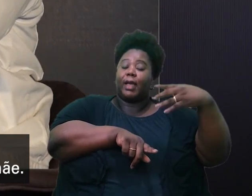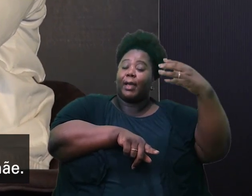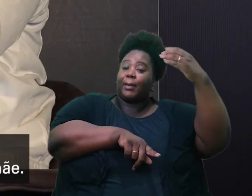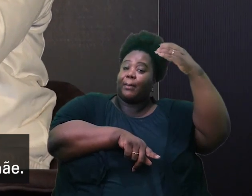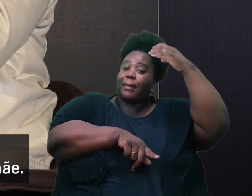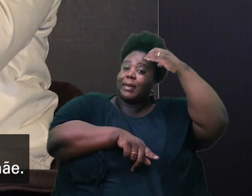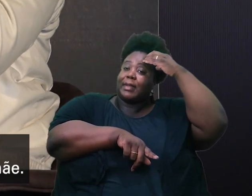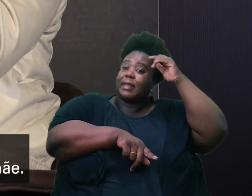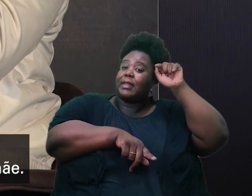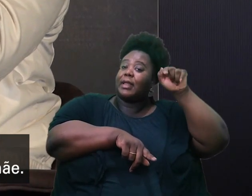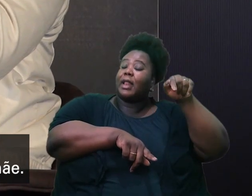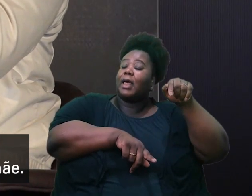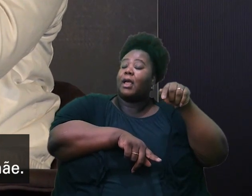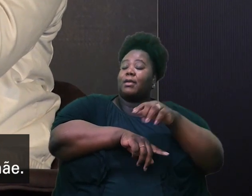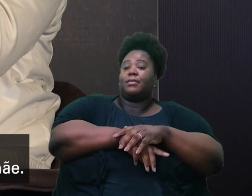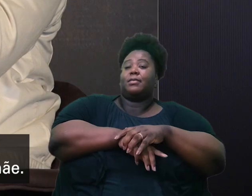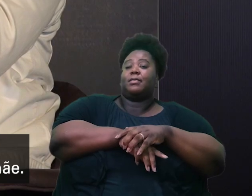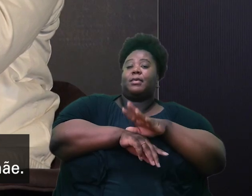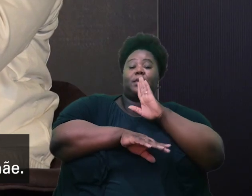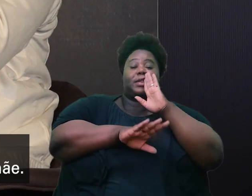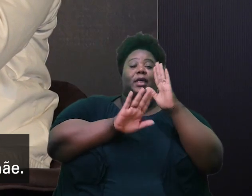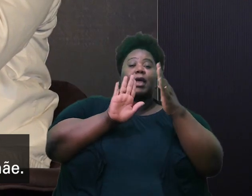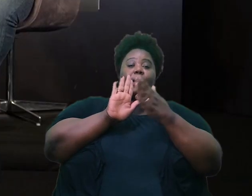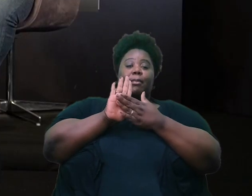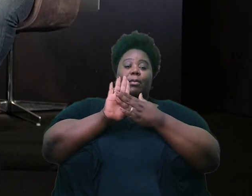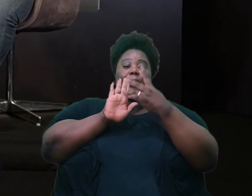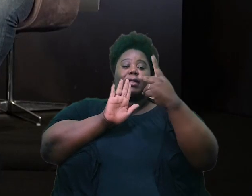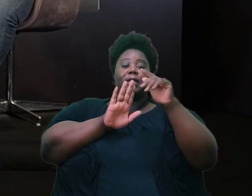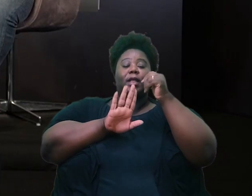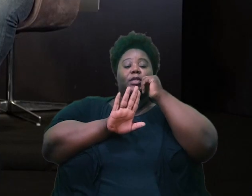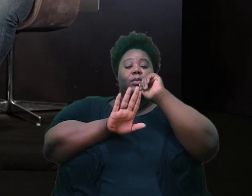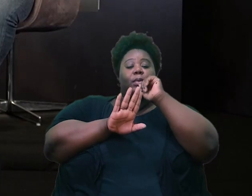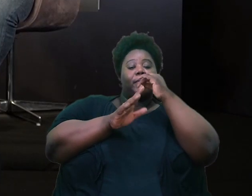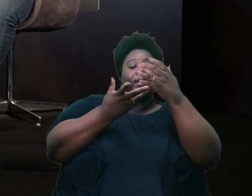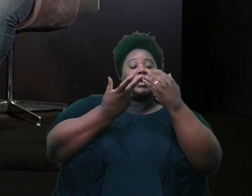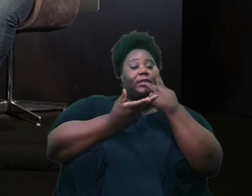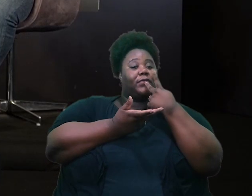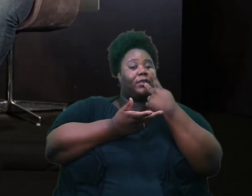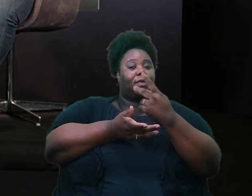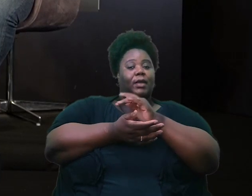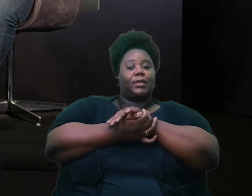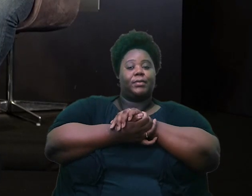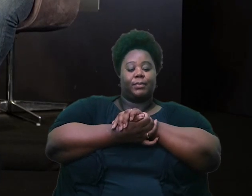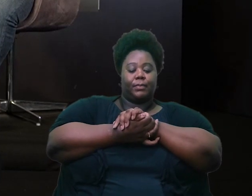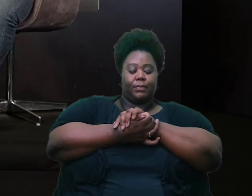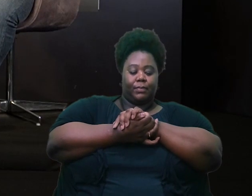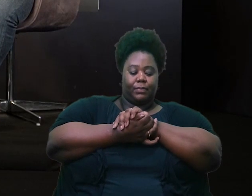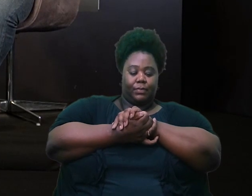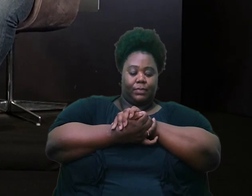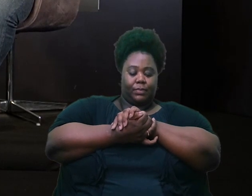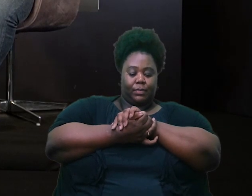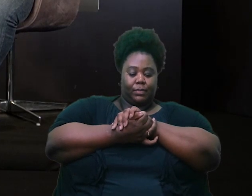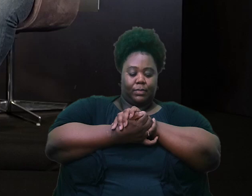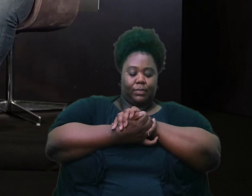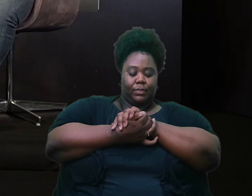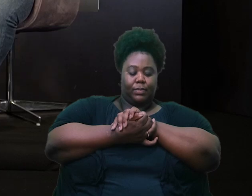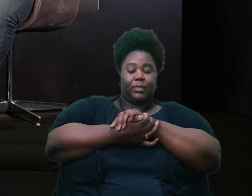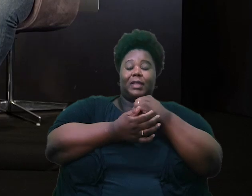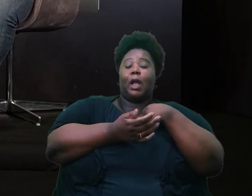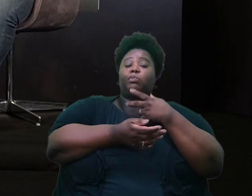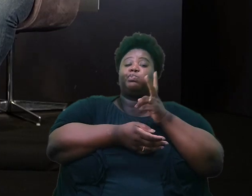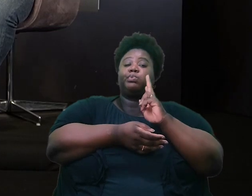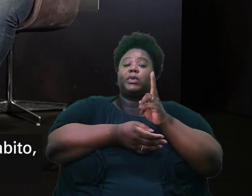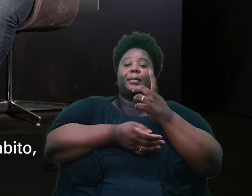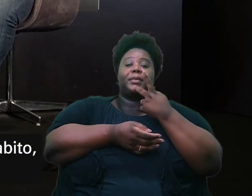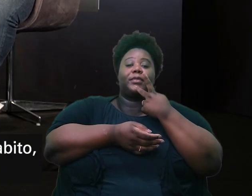princesa ali, a partir de uma promessa da sua mãe. Queria que você contasse isso. Olha, eu sempre